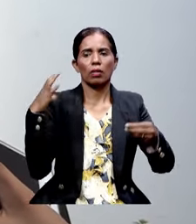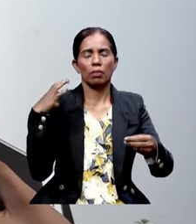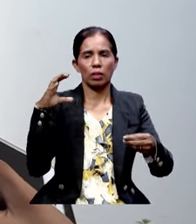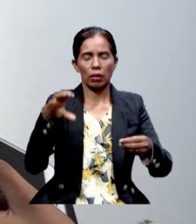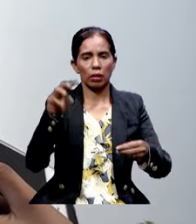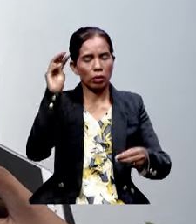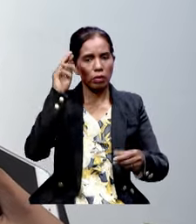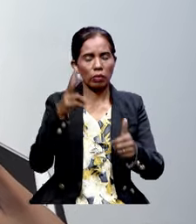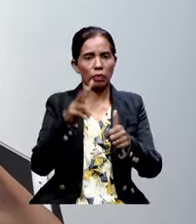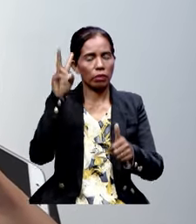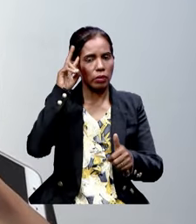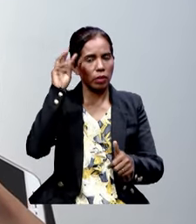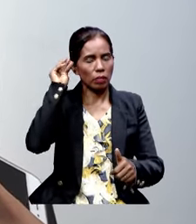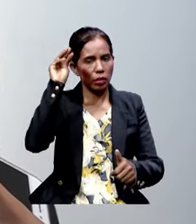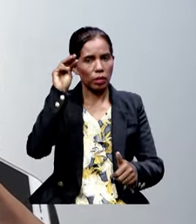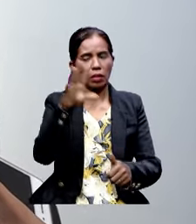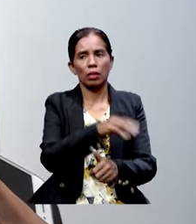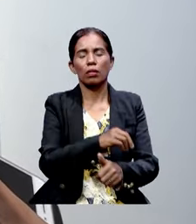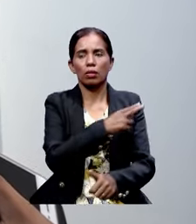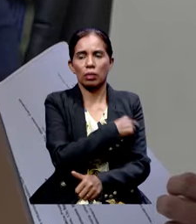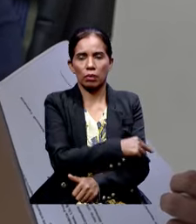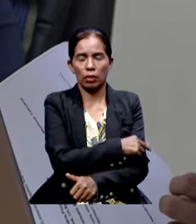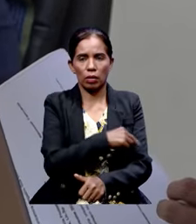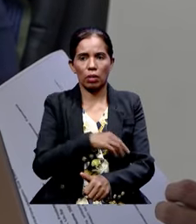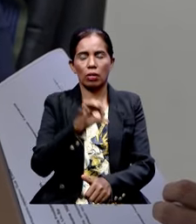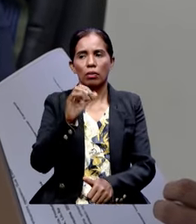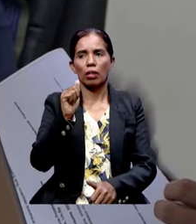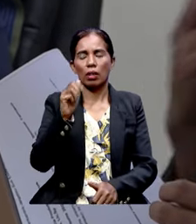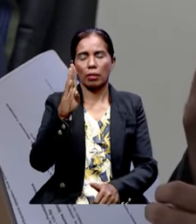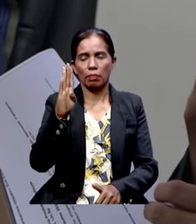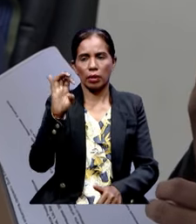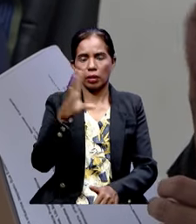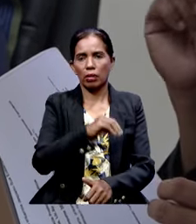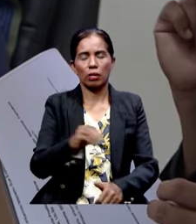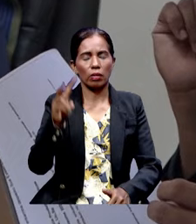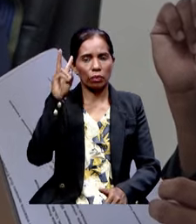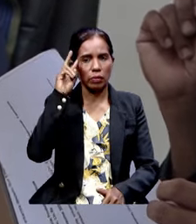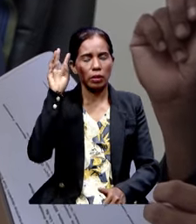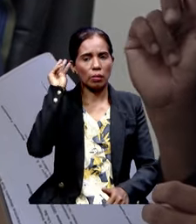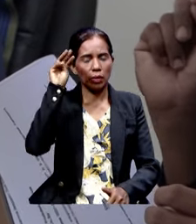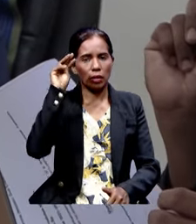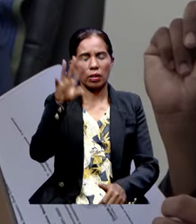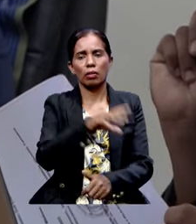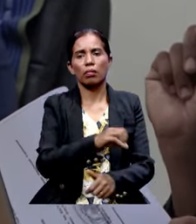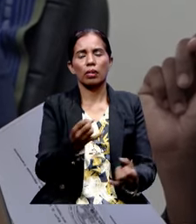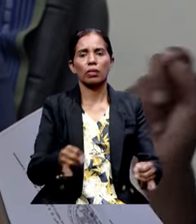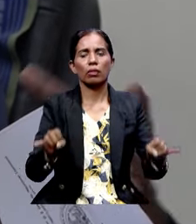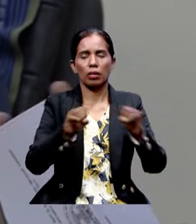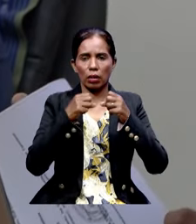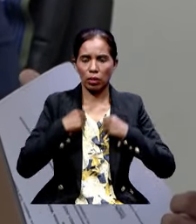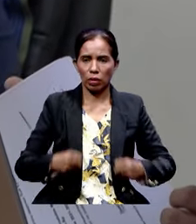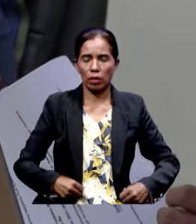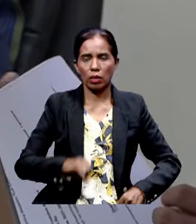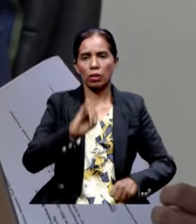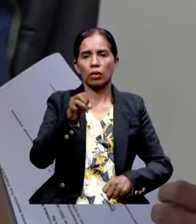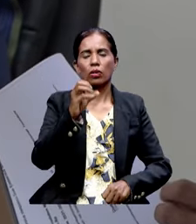ba viceministro operacionalização hospitais Flavio Brandão, no viceministro fortalecimento institucional Saudi José